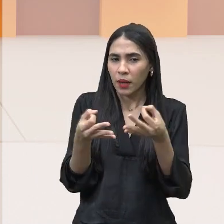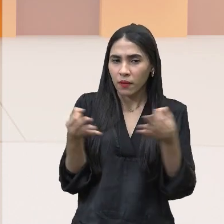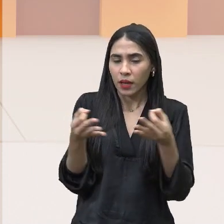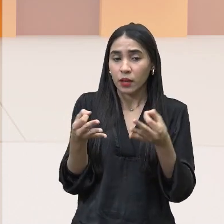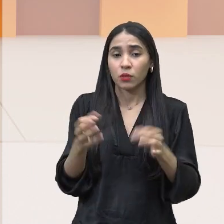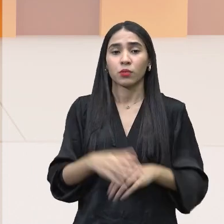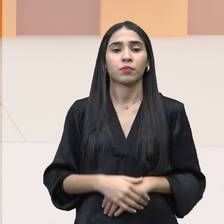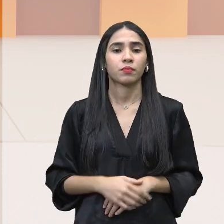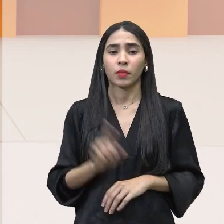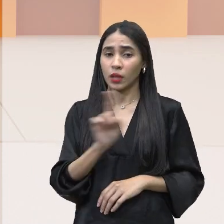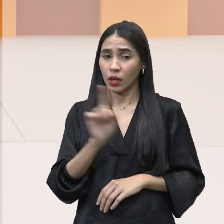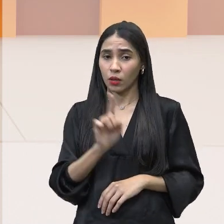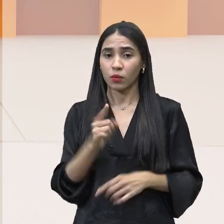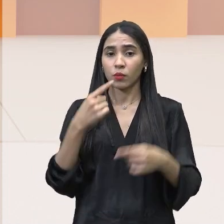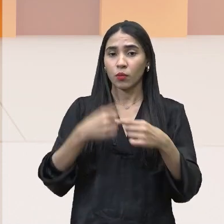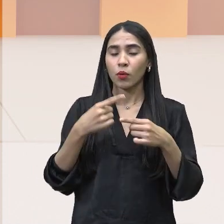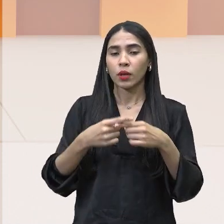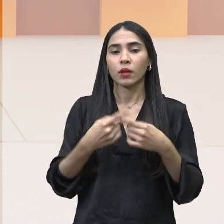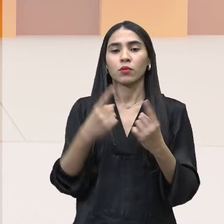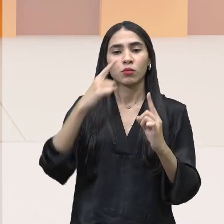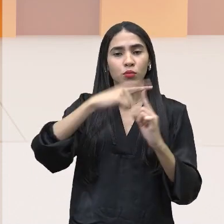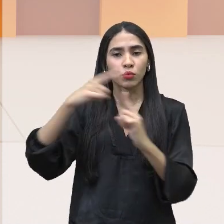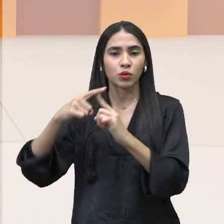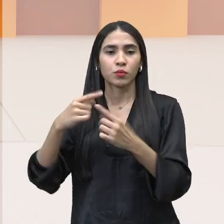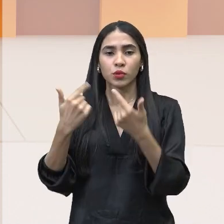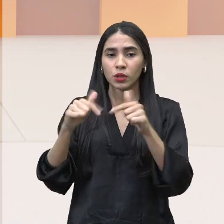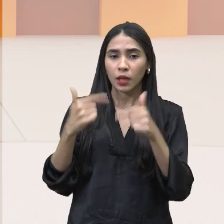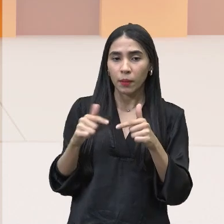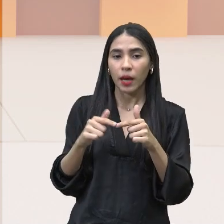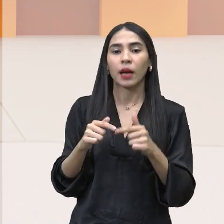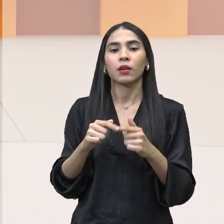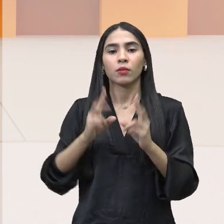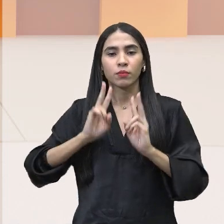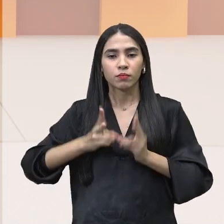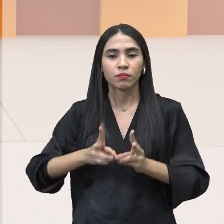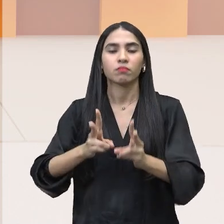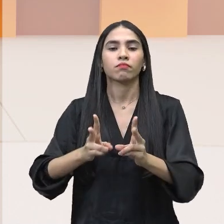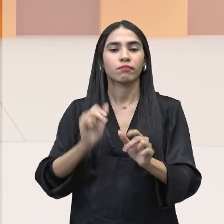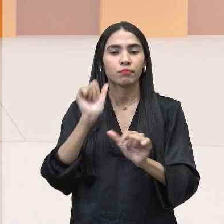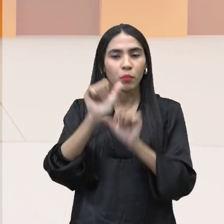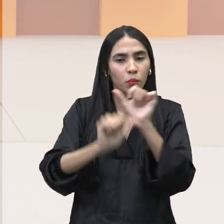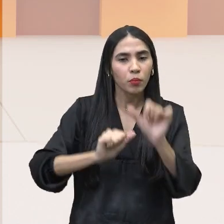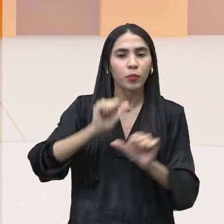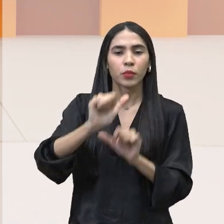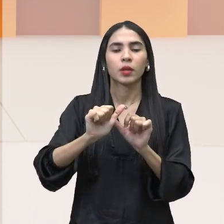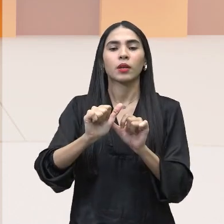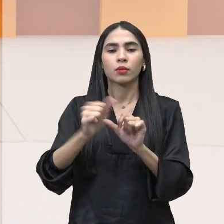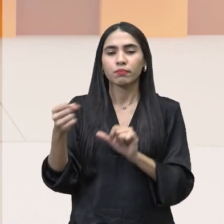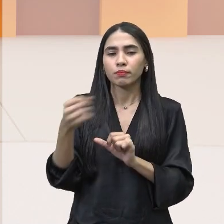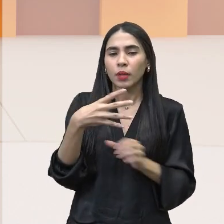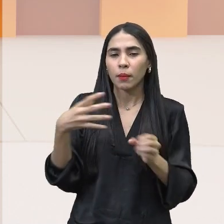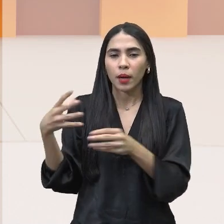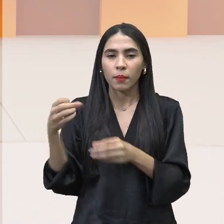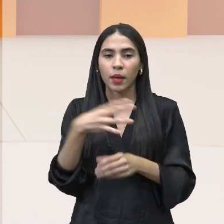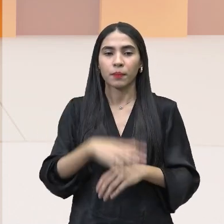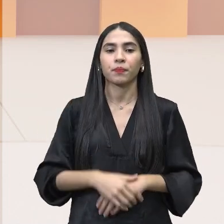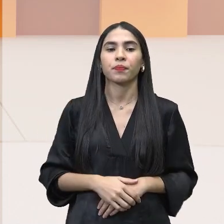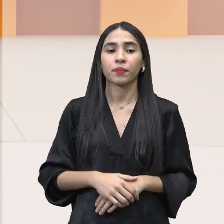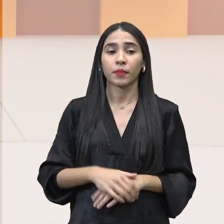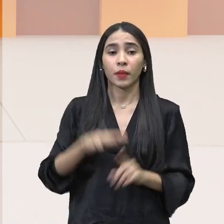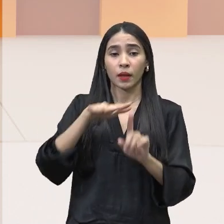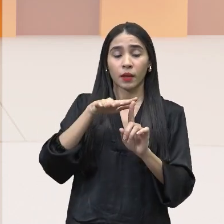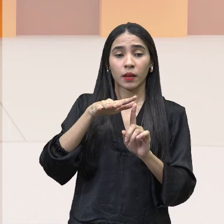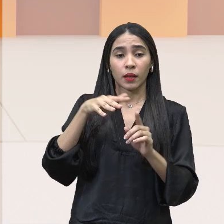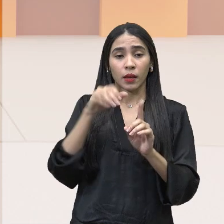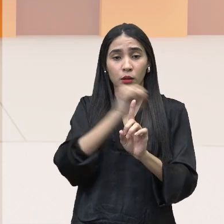daí porque o modo de produção está sendo continuamente aperfeiçoado, renovado. A sociologia